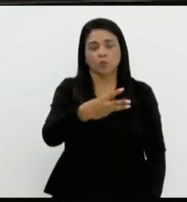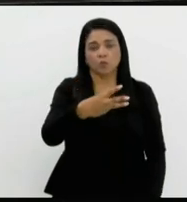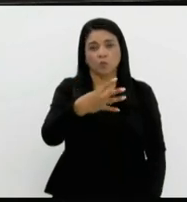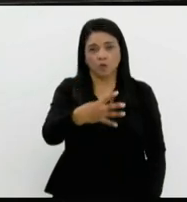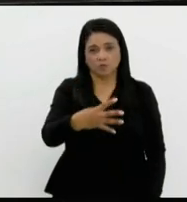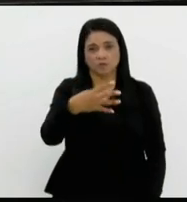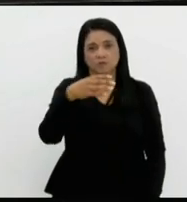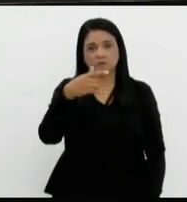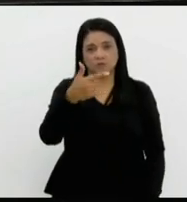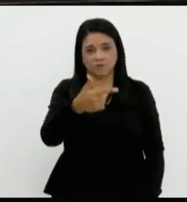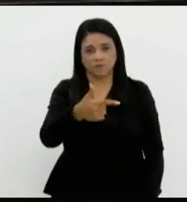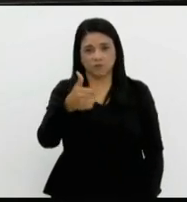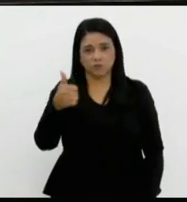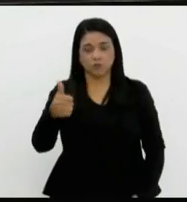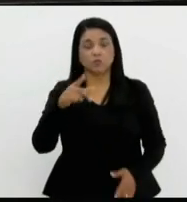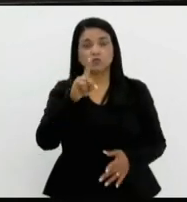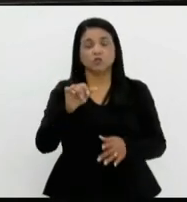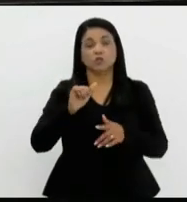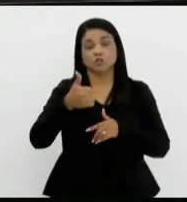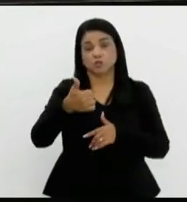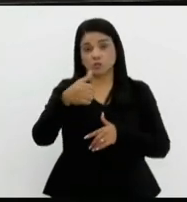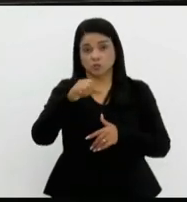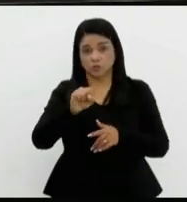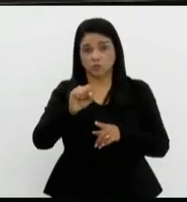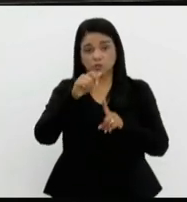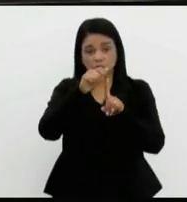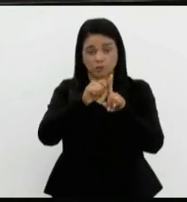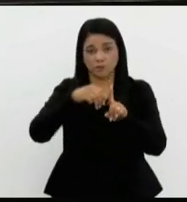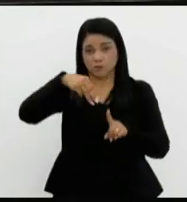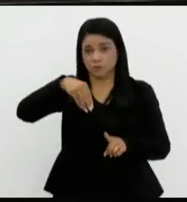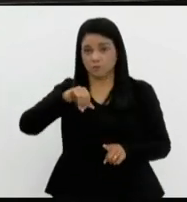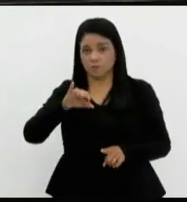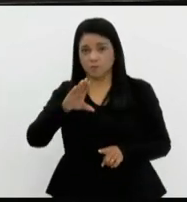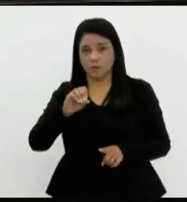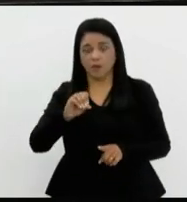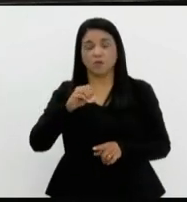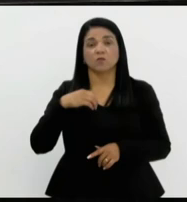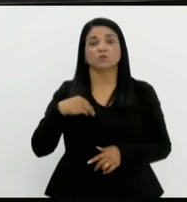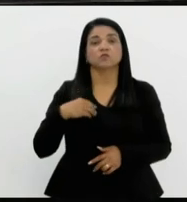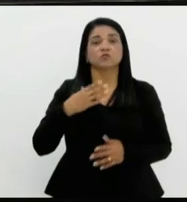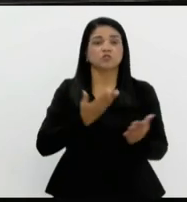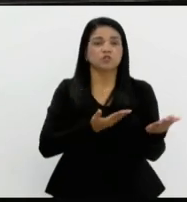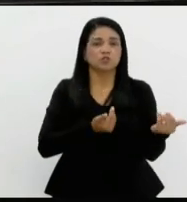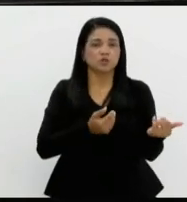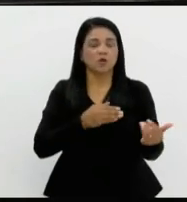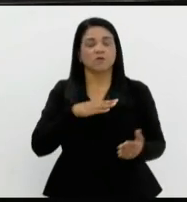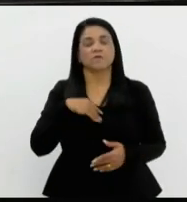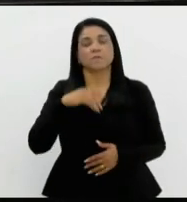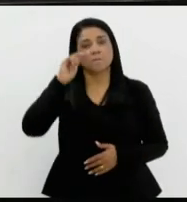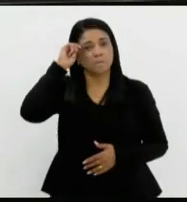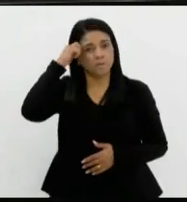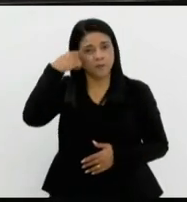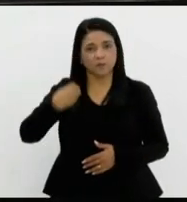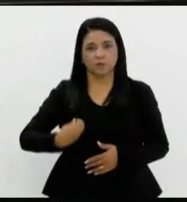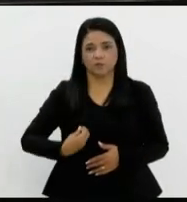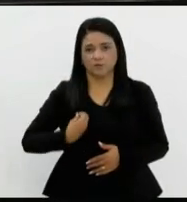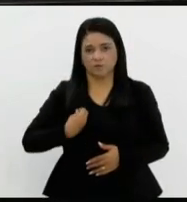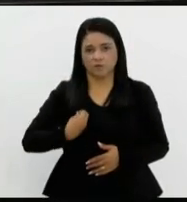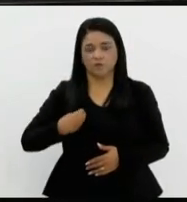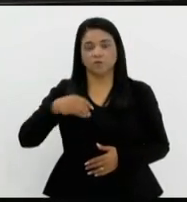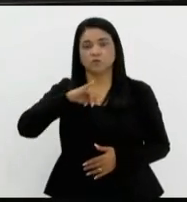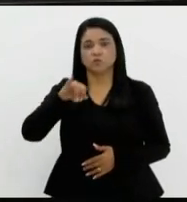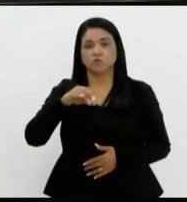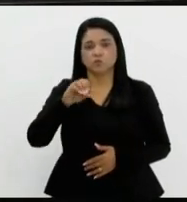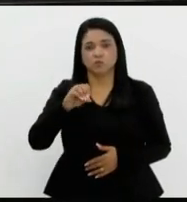que institui o dia 18 de maio como dia Jovem Preto Vivo, João Pedro de Matos Pinto. Inclusive, saúdo o